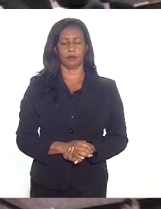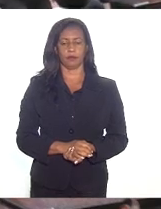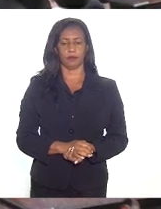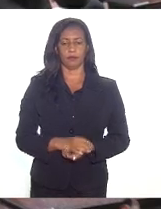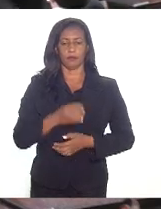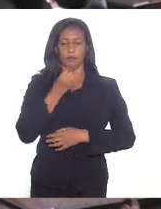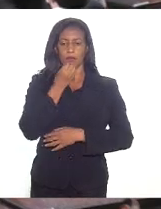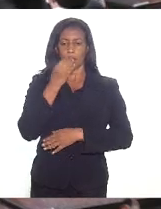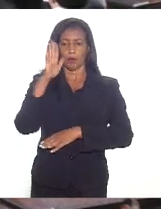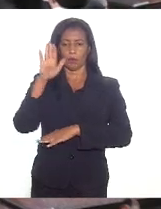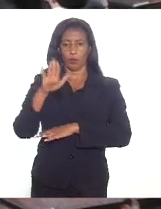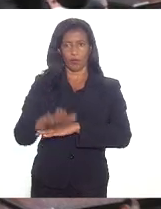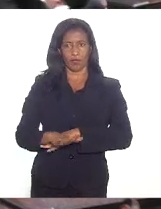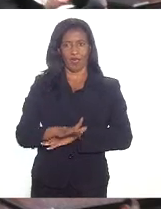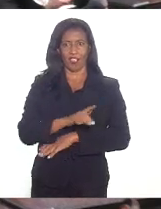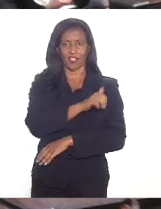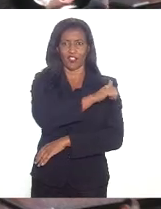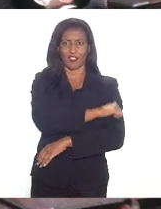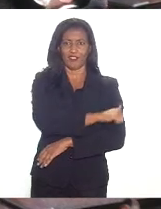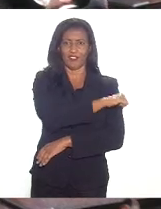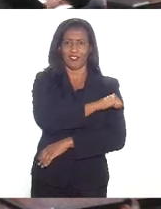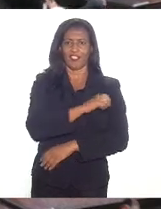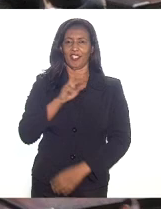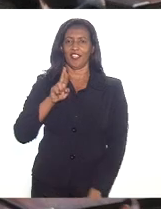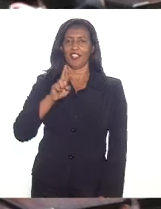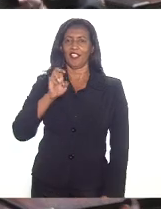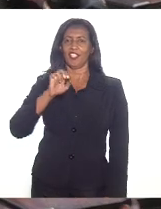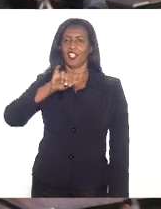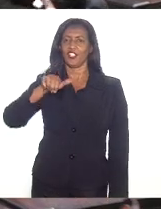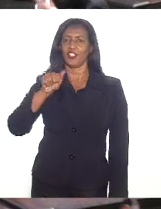Boa tarde, enfermeira Rejane.